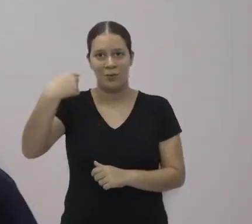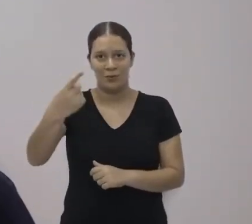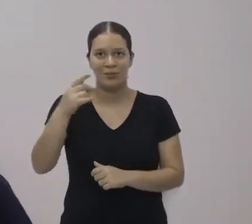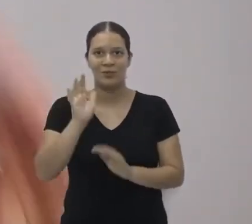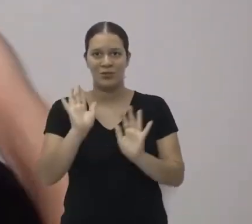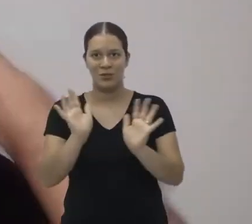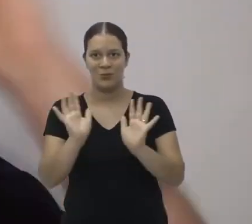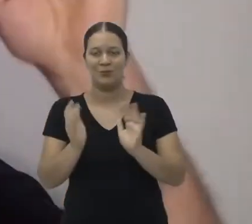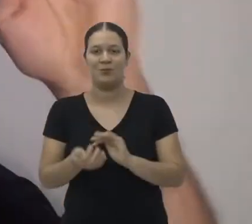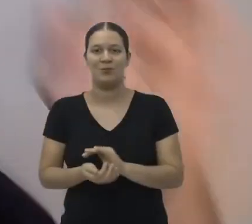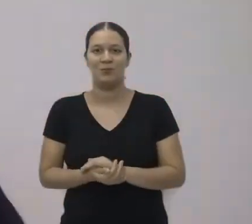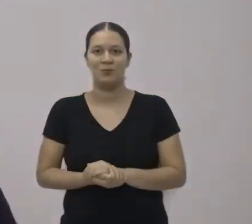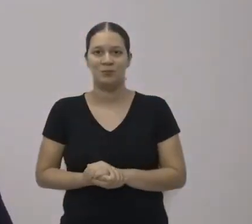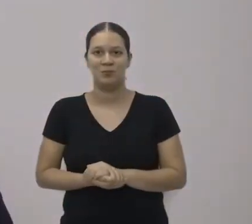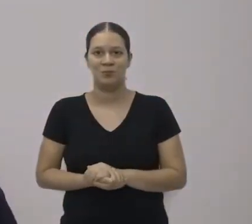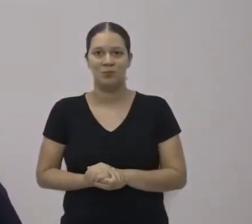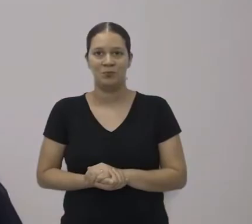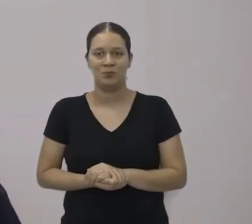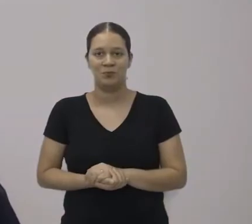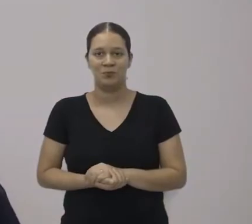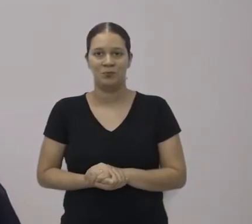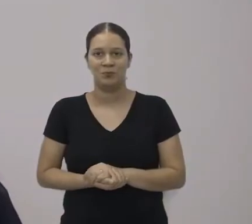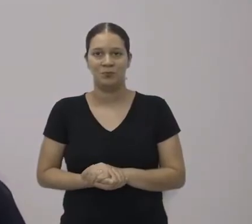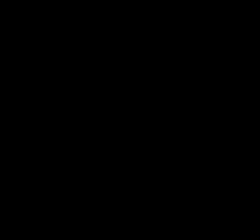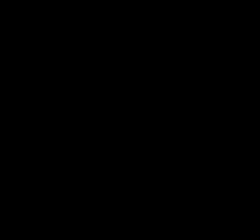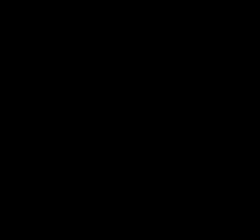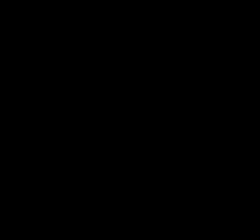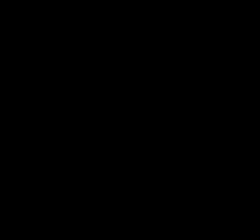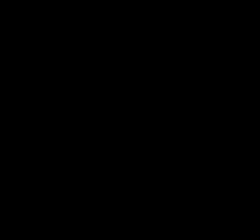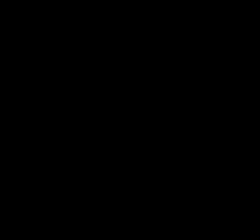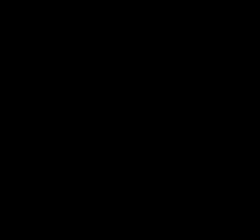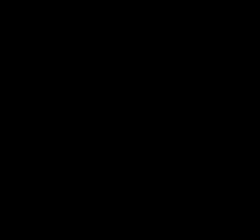a próxima. Tchau.